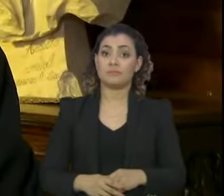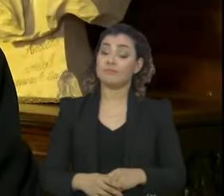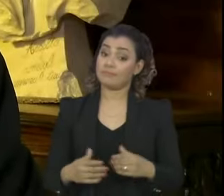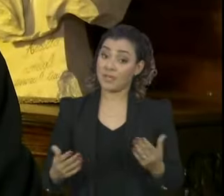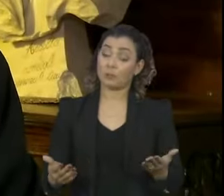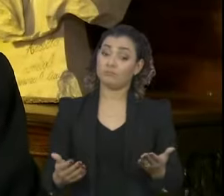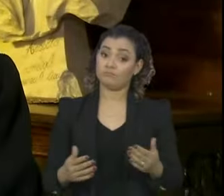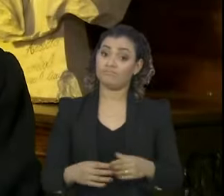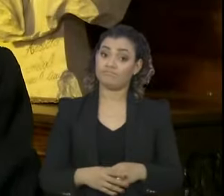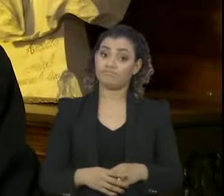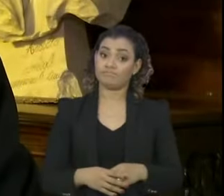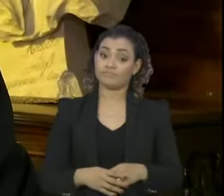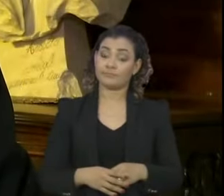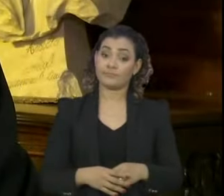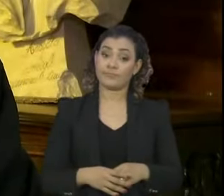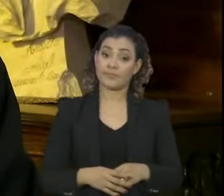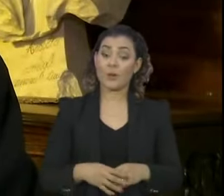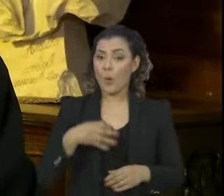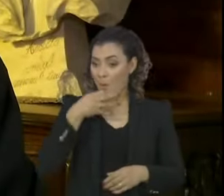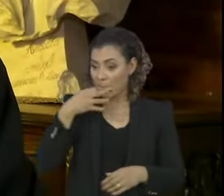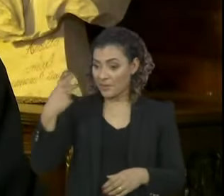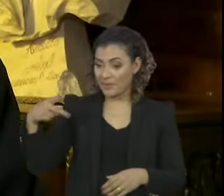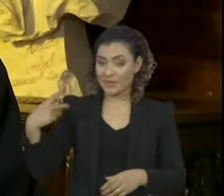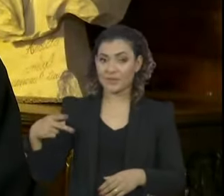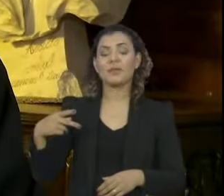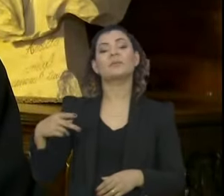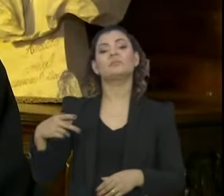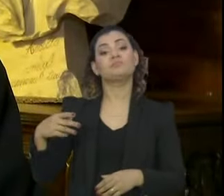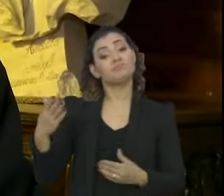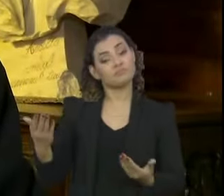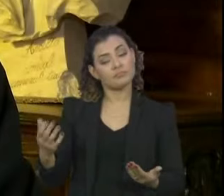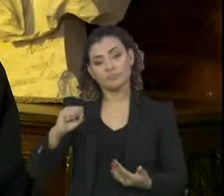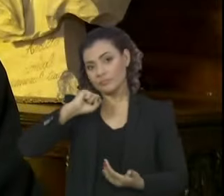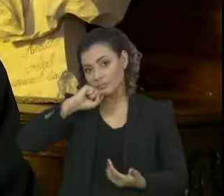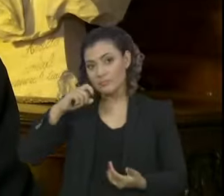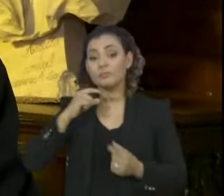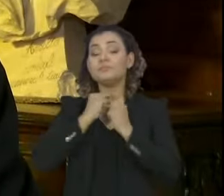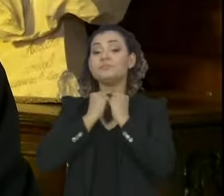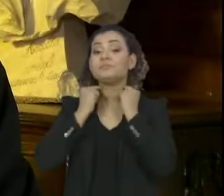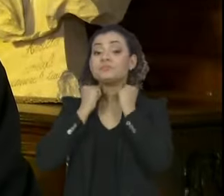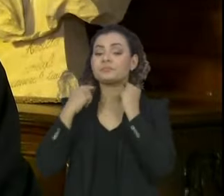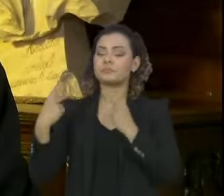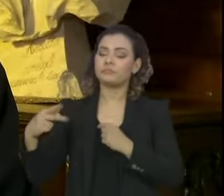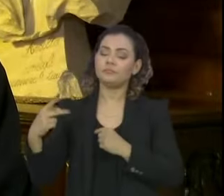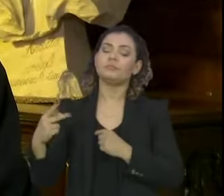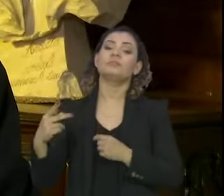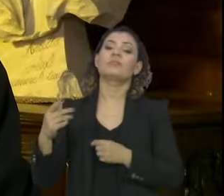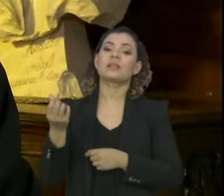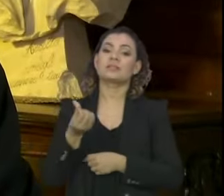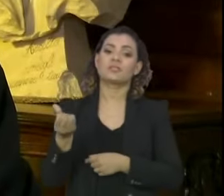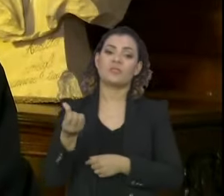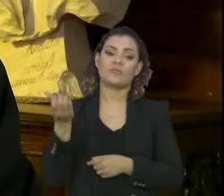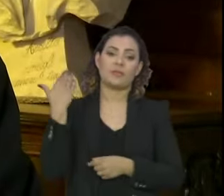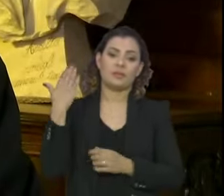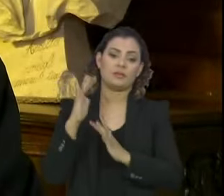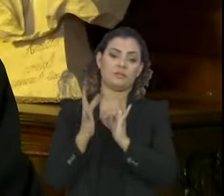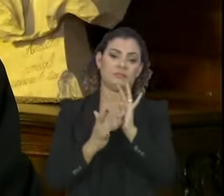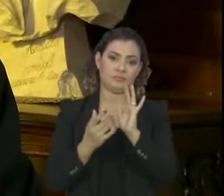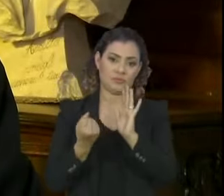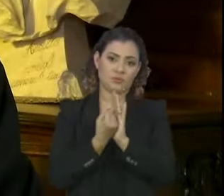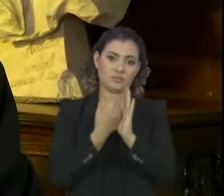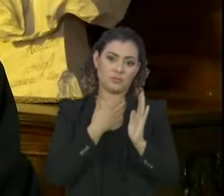É bem a expressão do cardeal cantalamessa pregador da casa pontifícia na sexta-feira santa